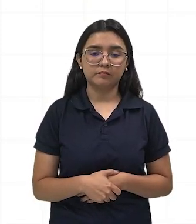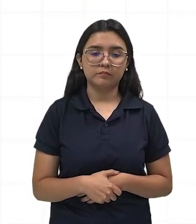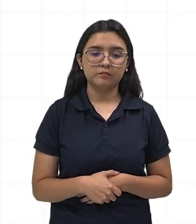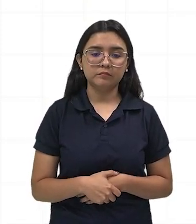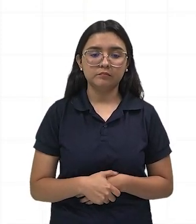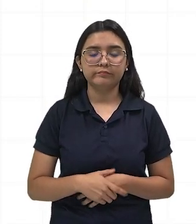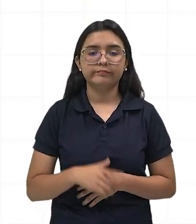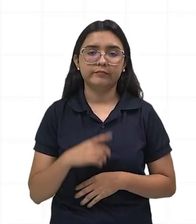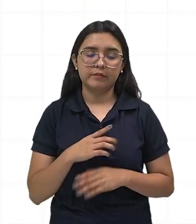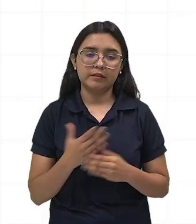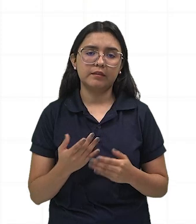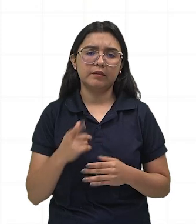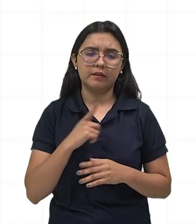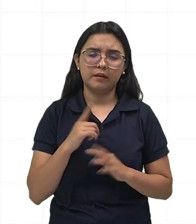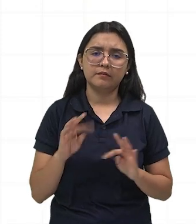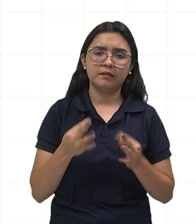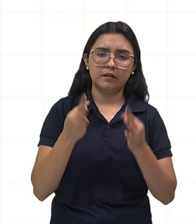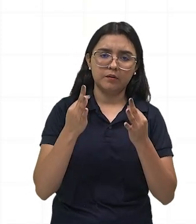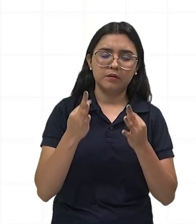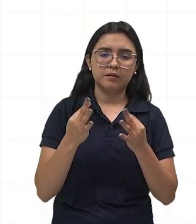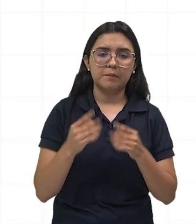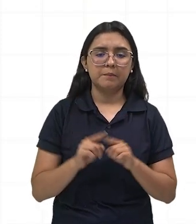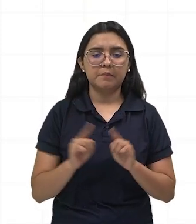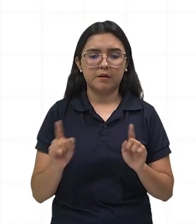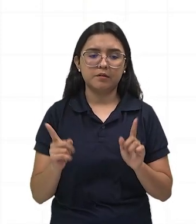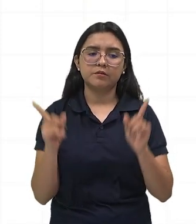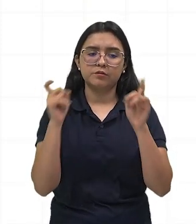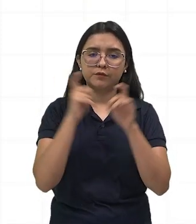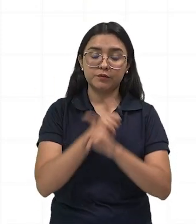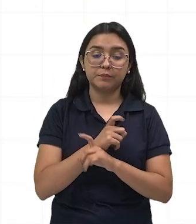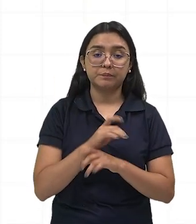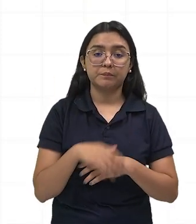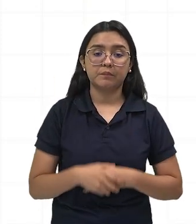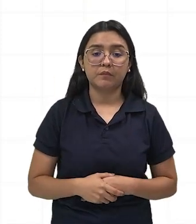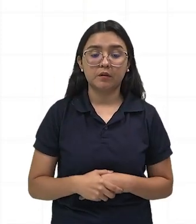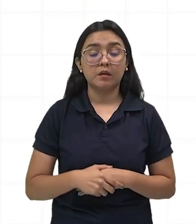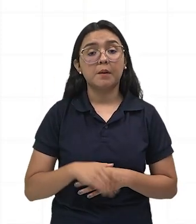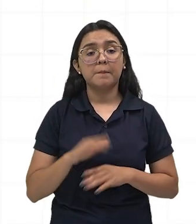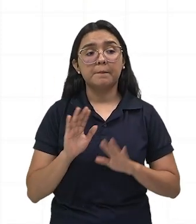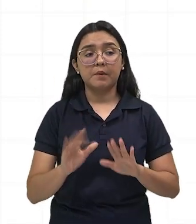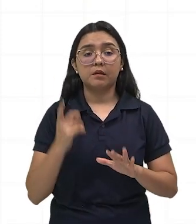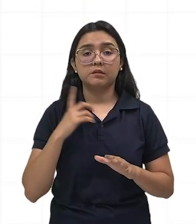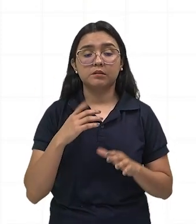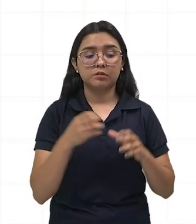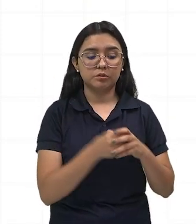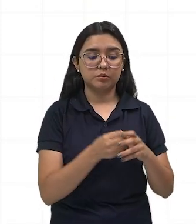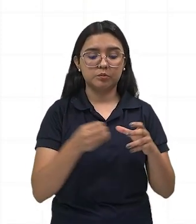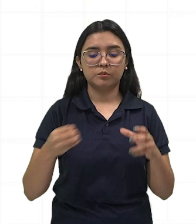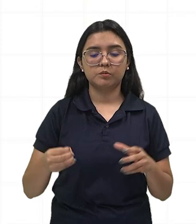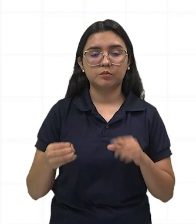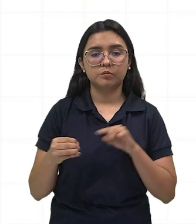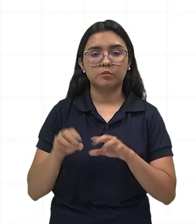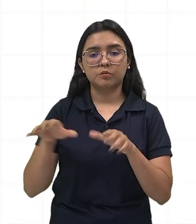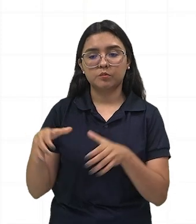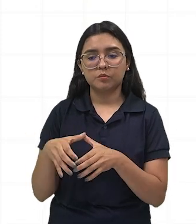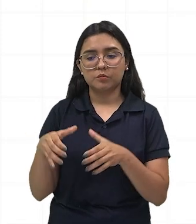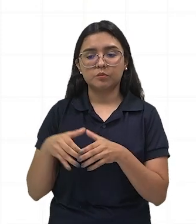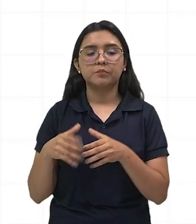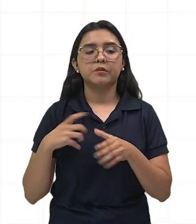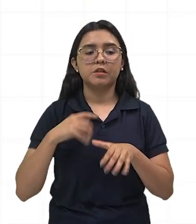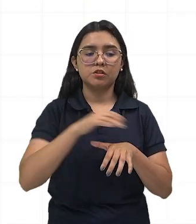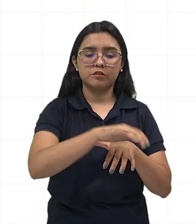de várias tecnologias que são dispostas hoje. Então, selecionando uma amostra representativa de consumidores em